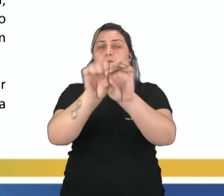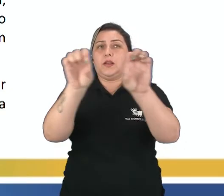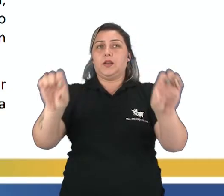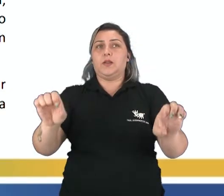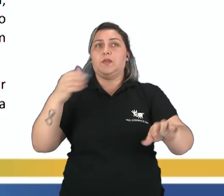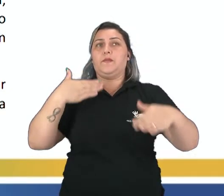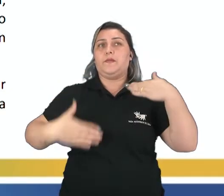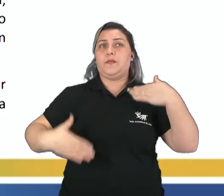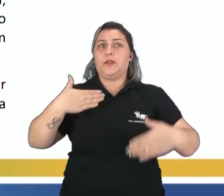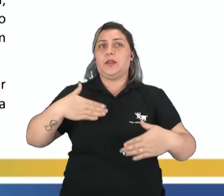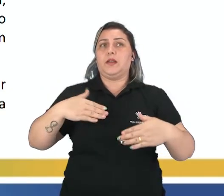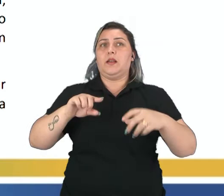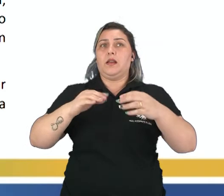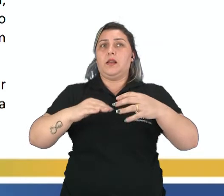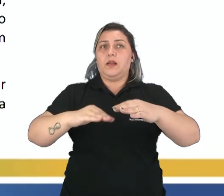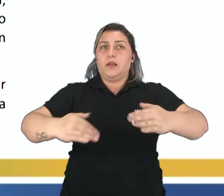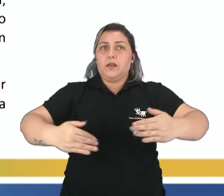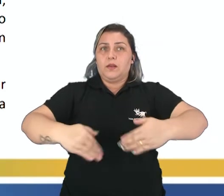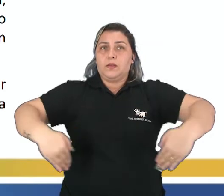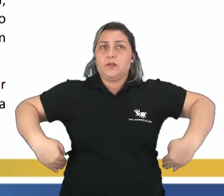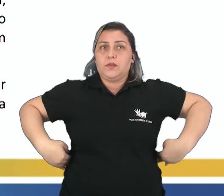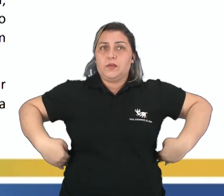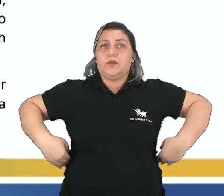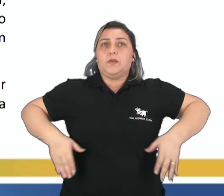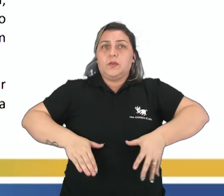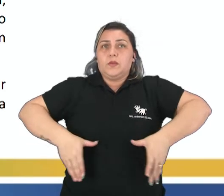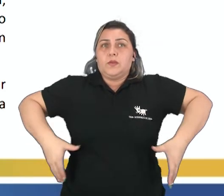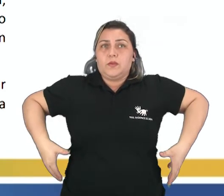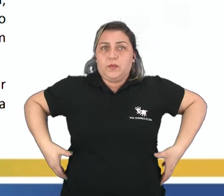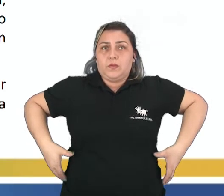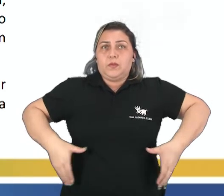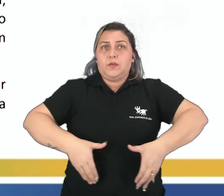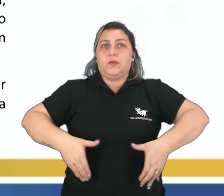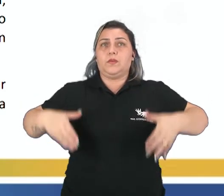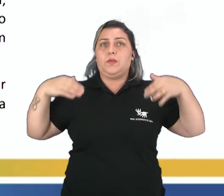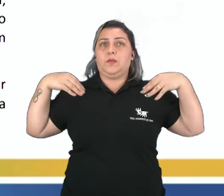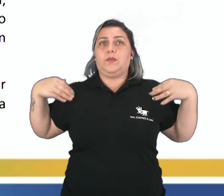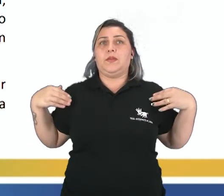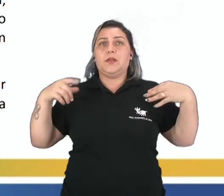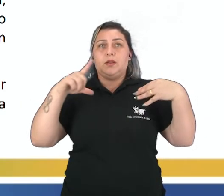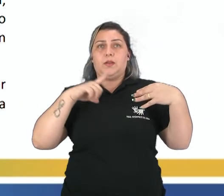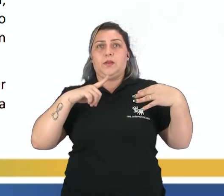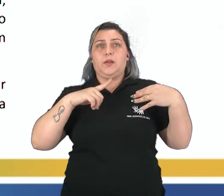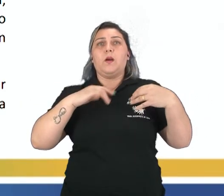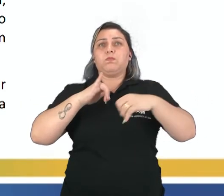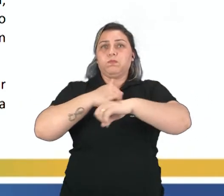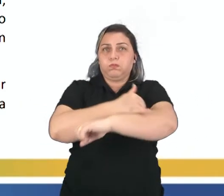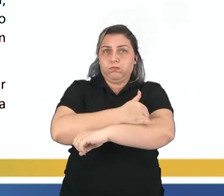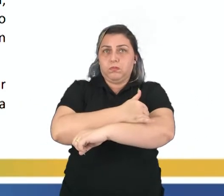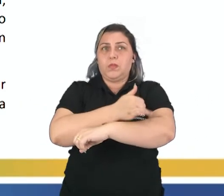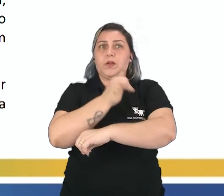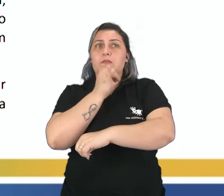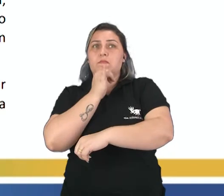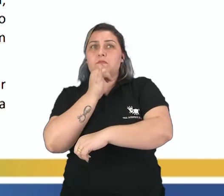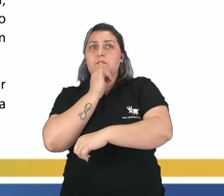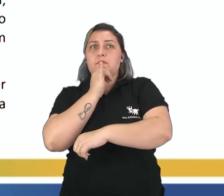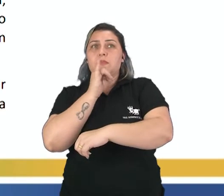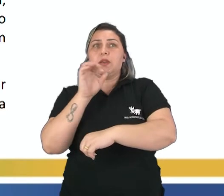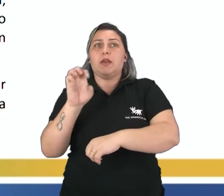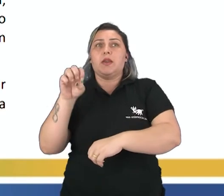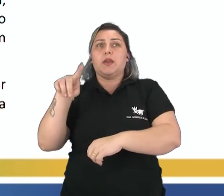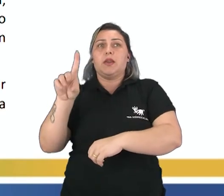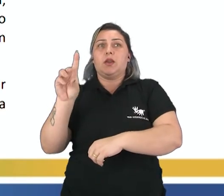característica uma estrutura física, o arredondamento das curvas corporais. Tem-se no indivíduo obeso como bom exemplo